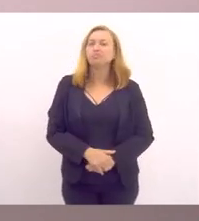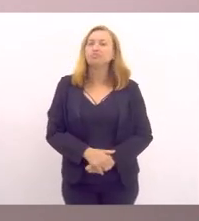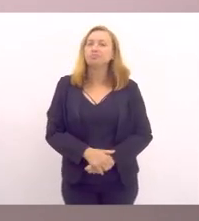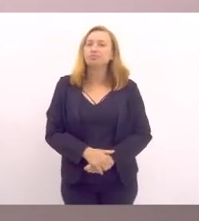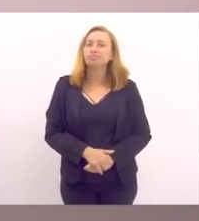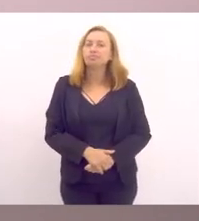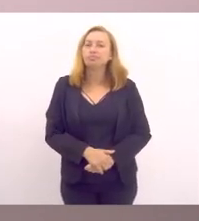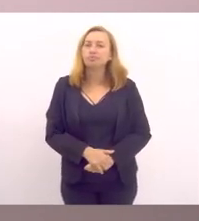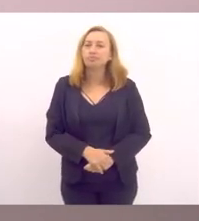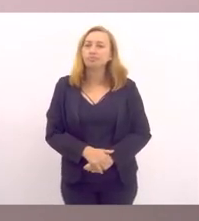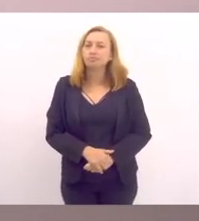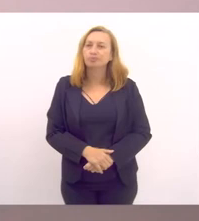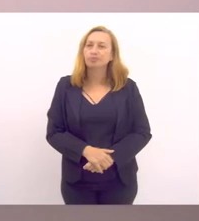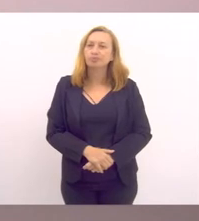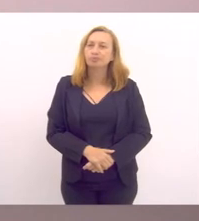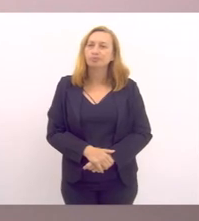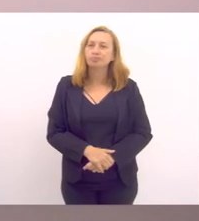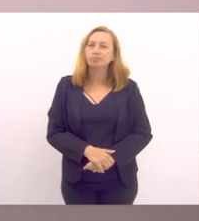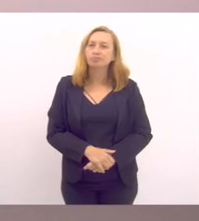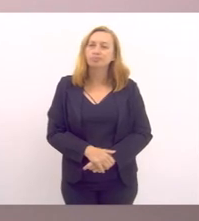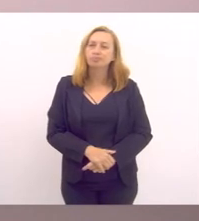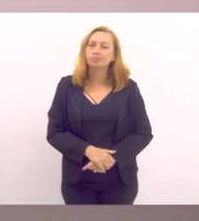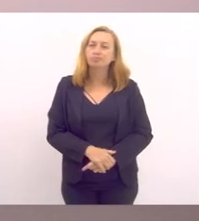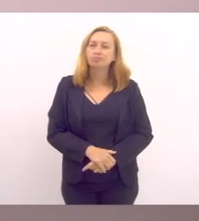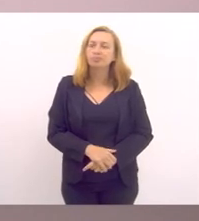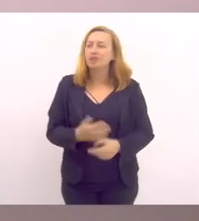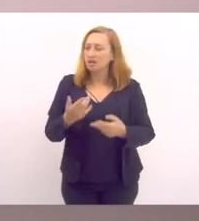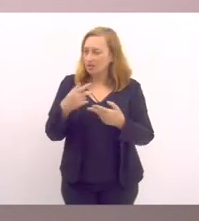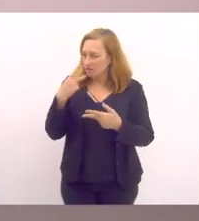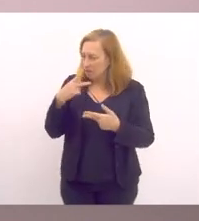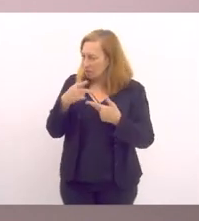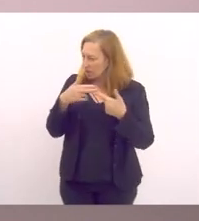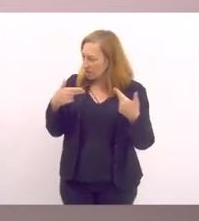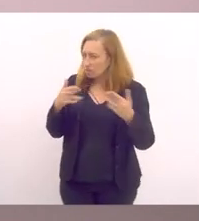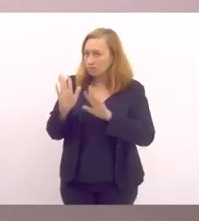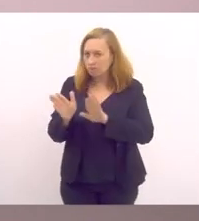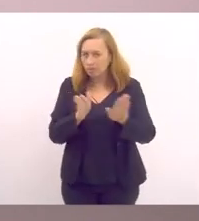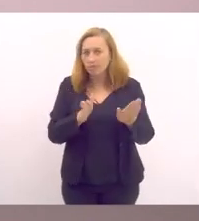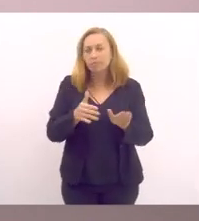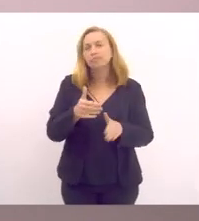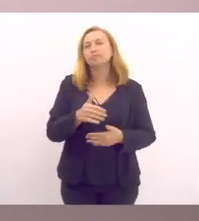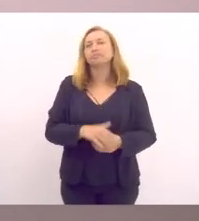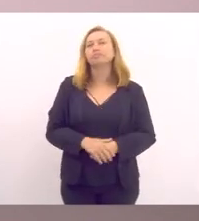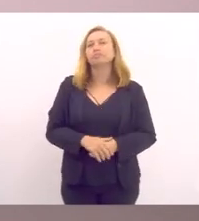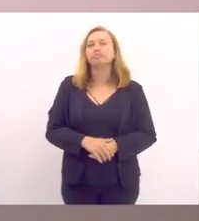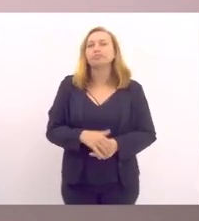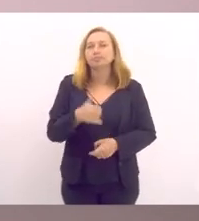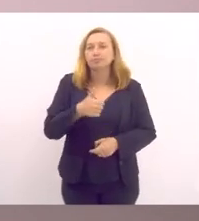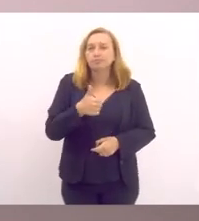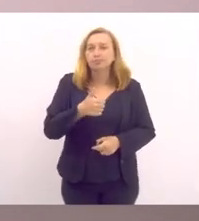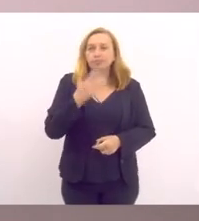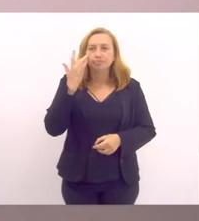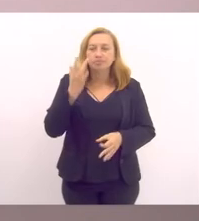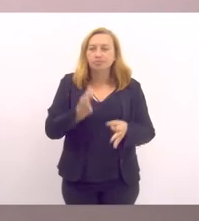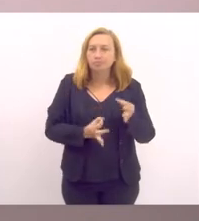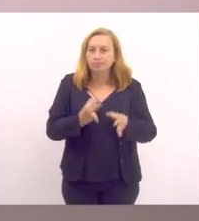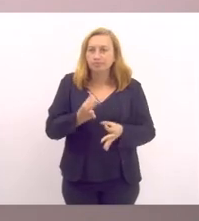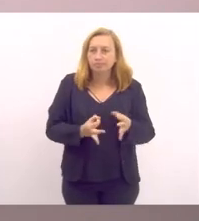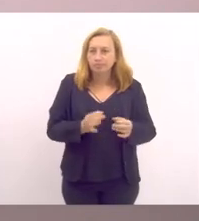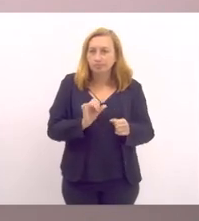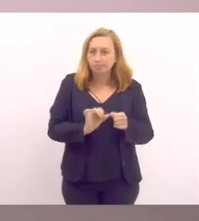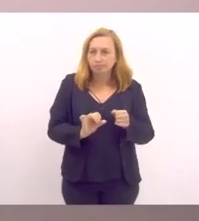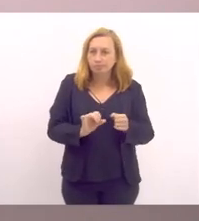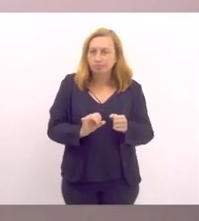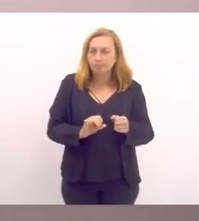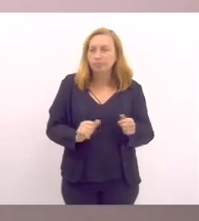Vamos por partes, Ani, que você falou, né, muitas coisas, né? Primeiro é o seguinte, eu acho até que eu tenho que fazer justiça, né? Até porque eu